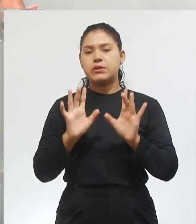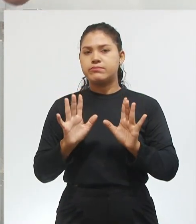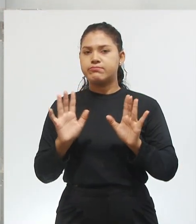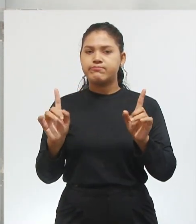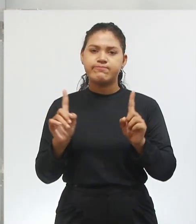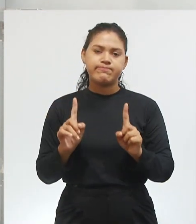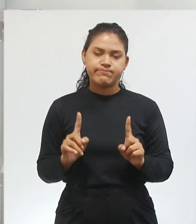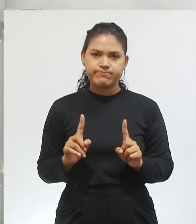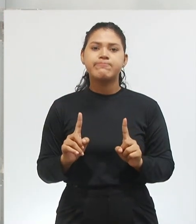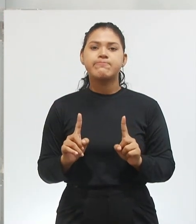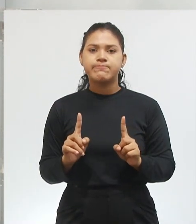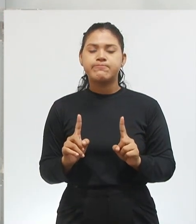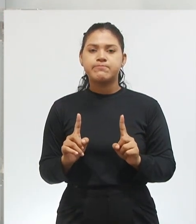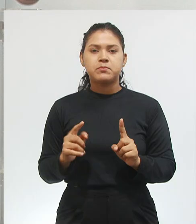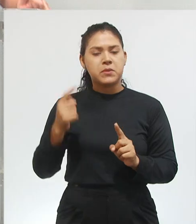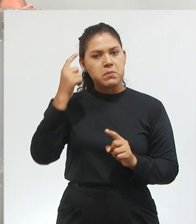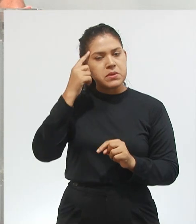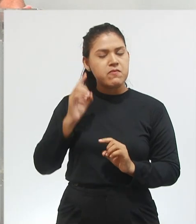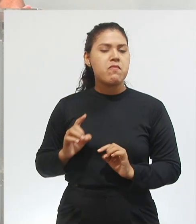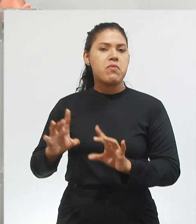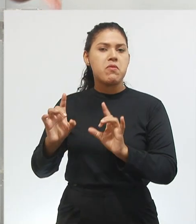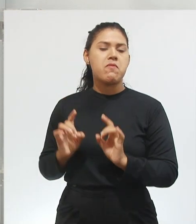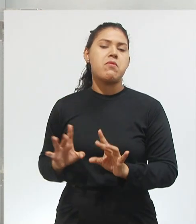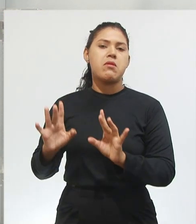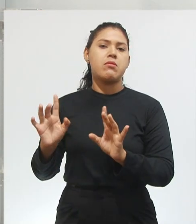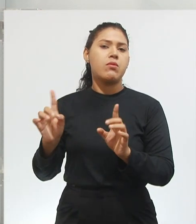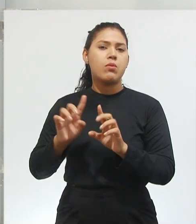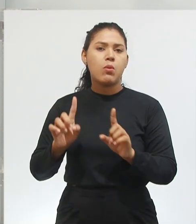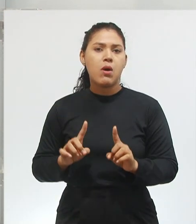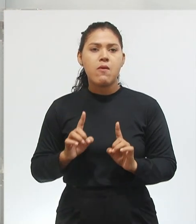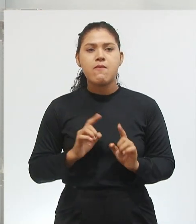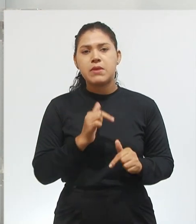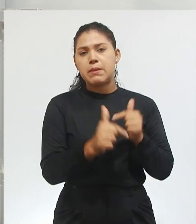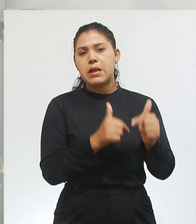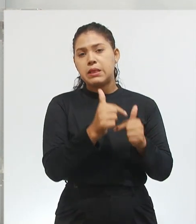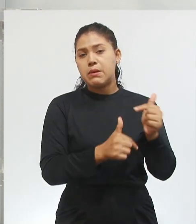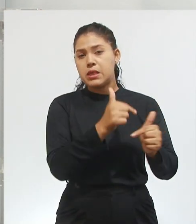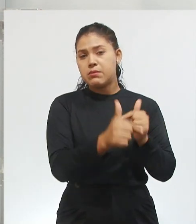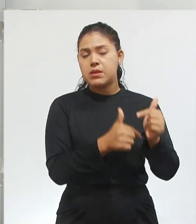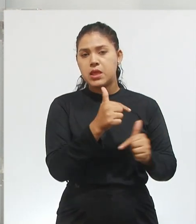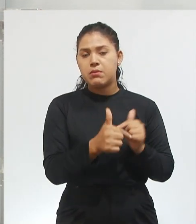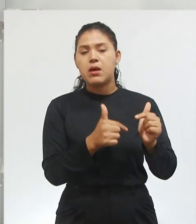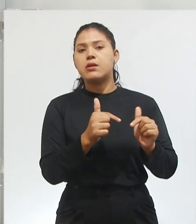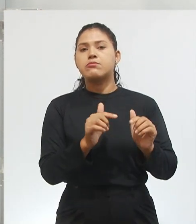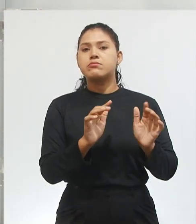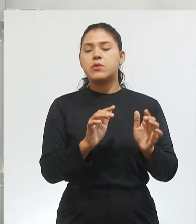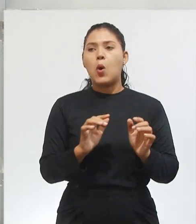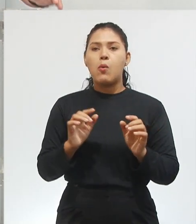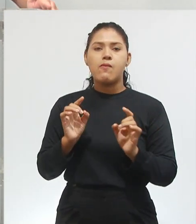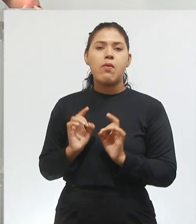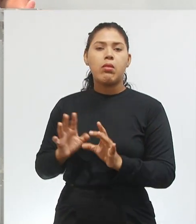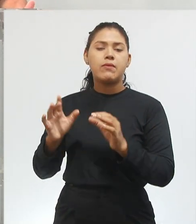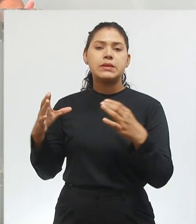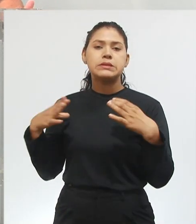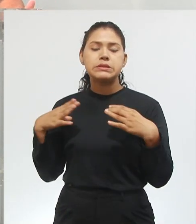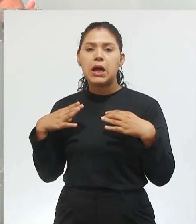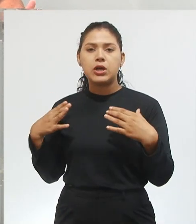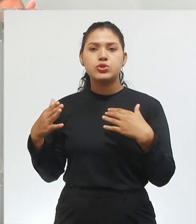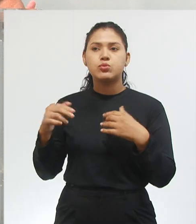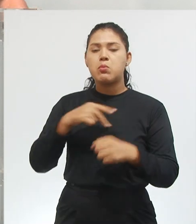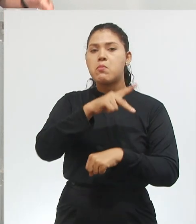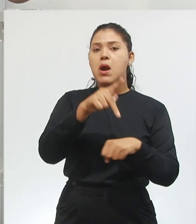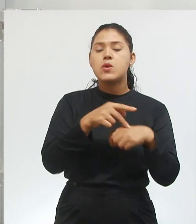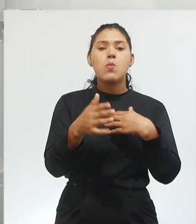primas de explorar explorar explorar os trabalhadores de explorar e explorar a sociedade a cidade o país onde aquela